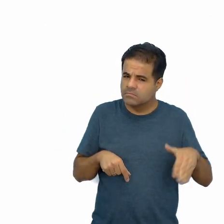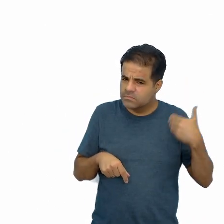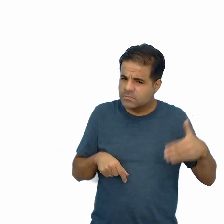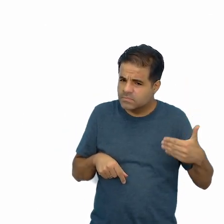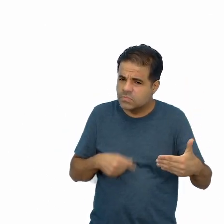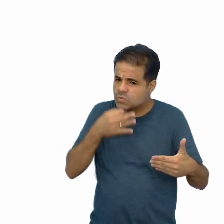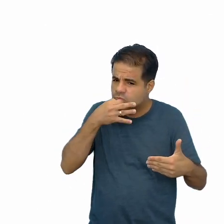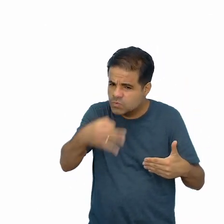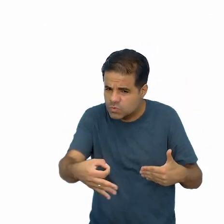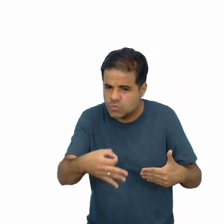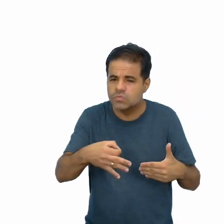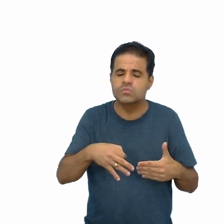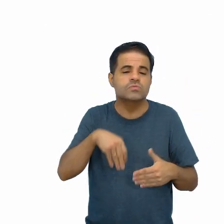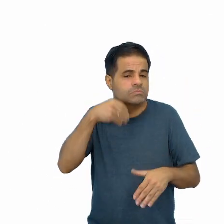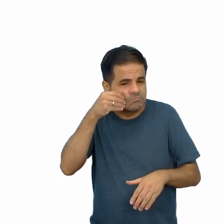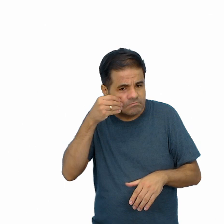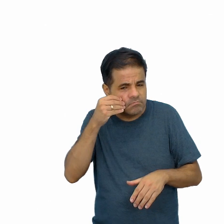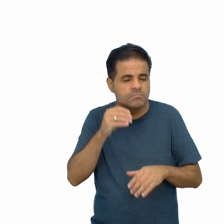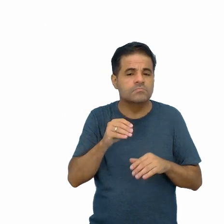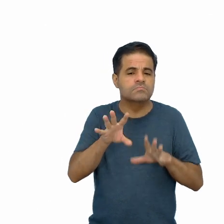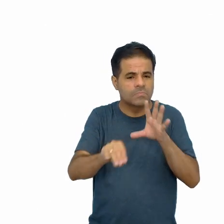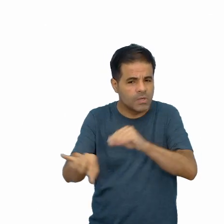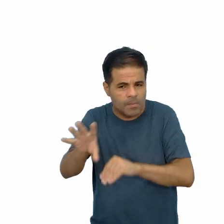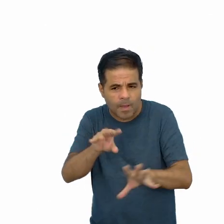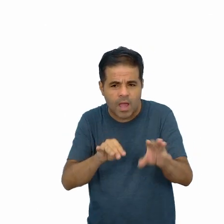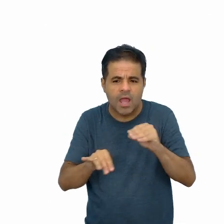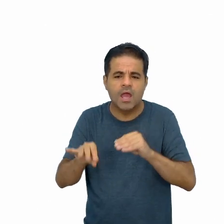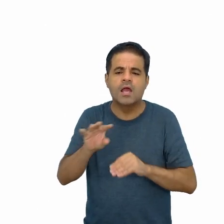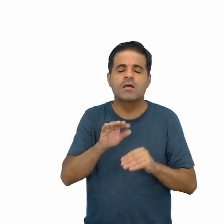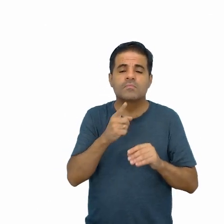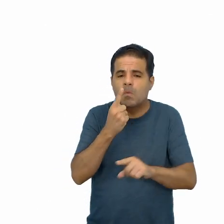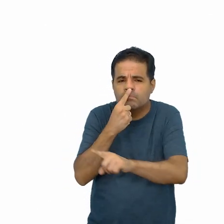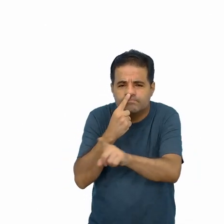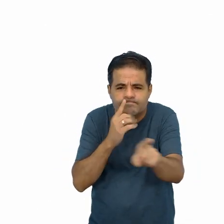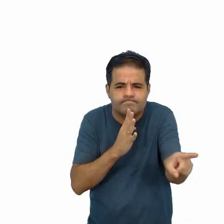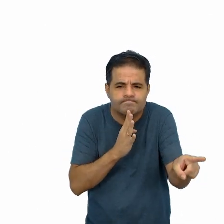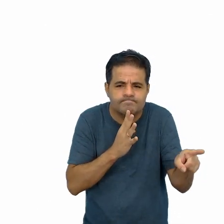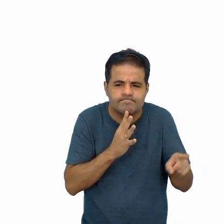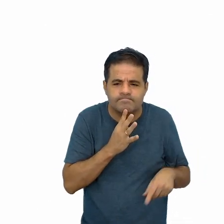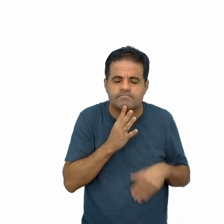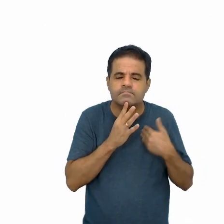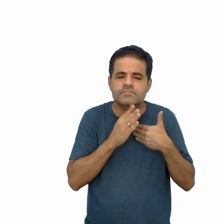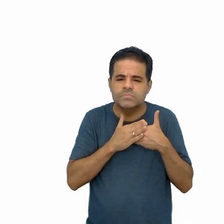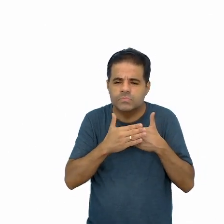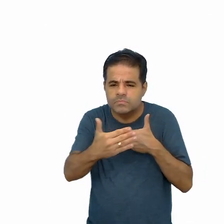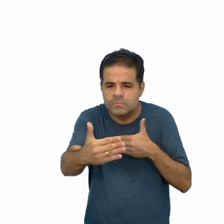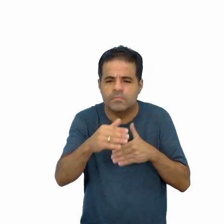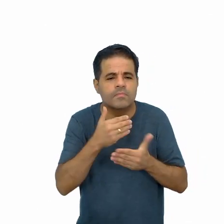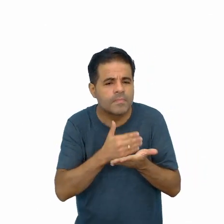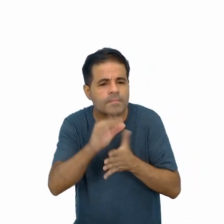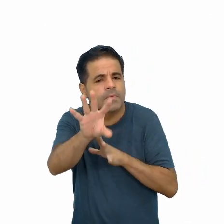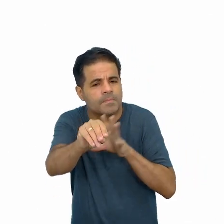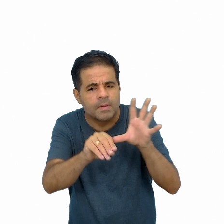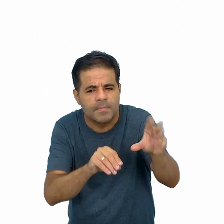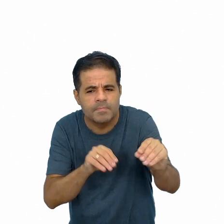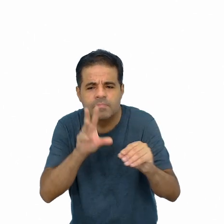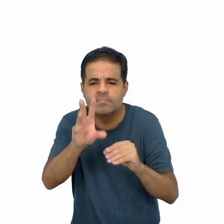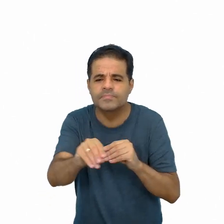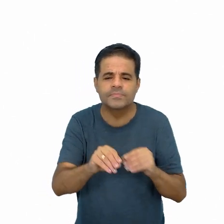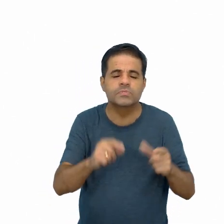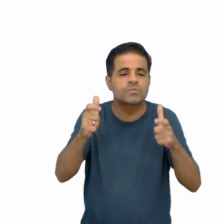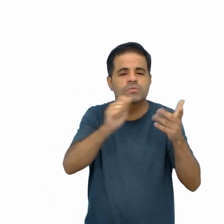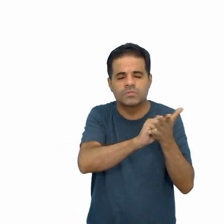a sugestão do simulador lá, né? Mexa no simulador para se familiarizar. Comecem a mexer, aí onde que eu coloco